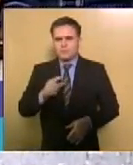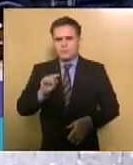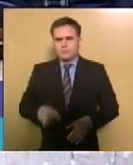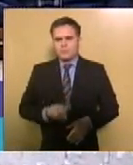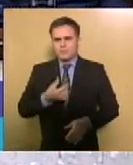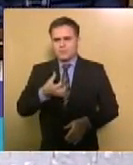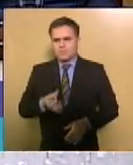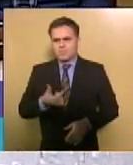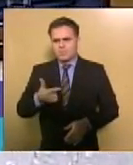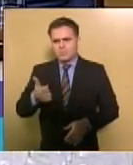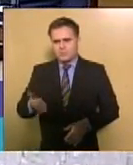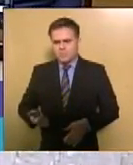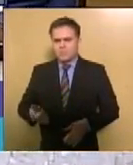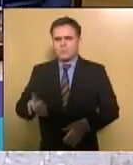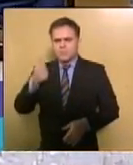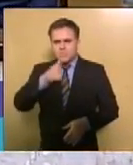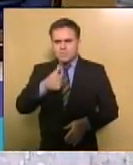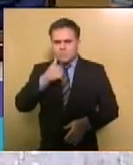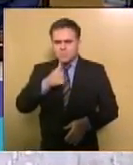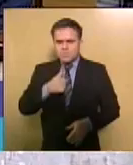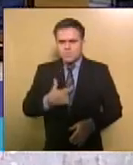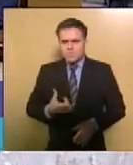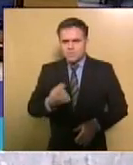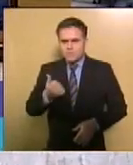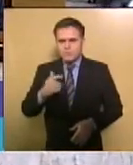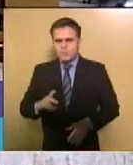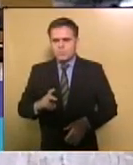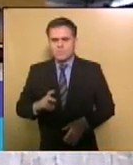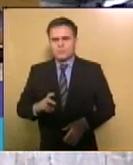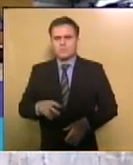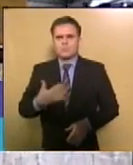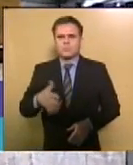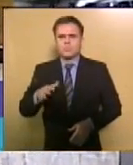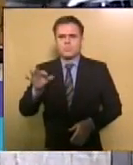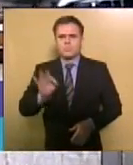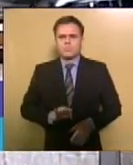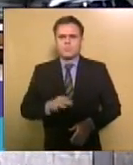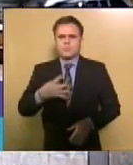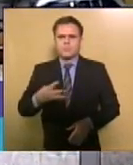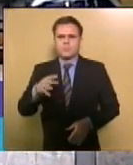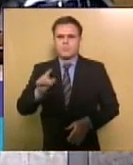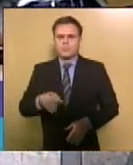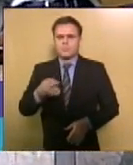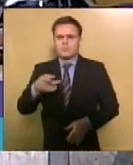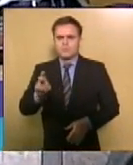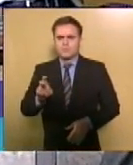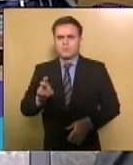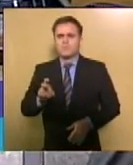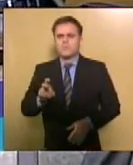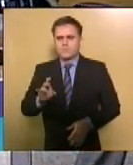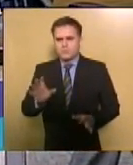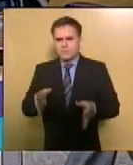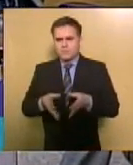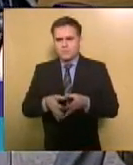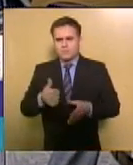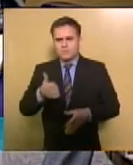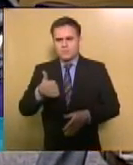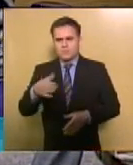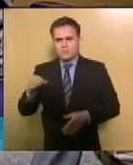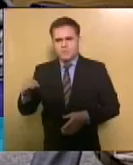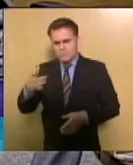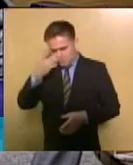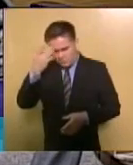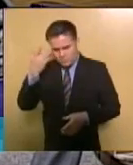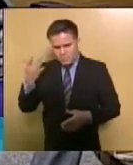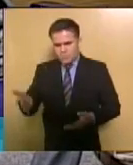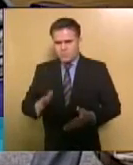4.621 mulheres no ano de 2015 uma taxa de 4,5 por grupo eh de 100.000 habitantes